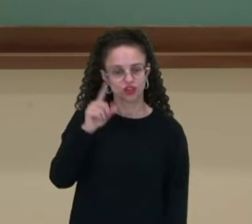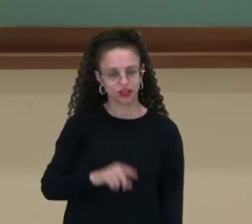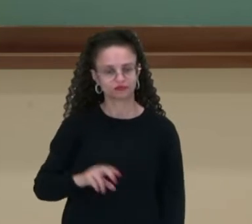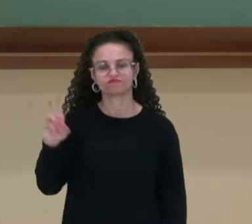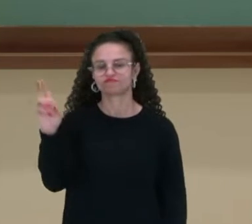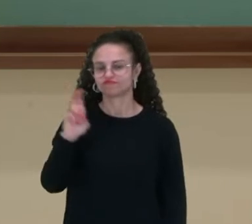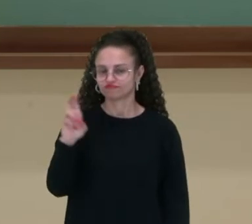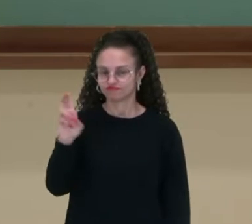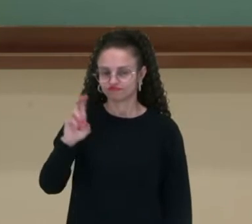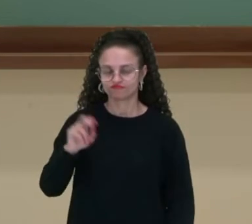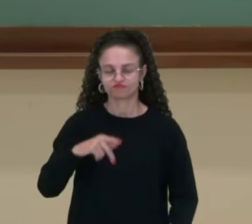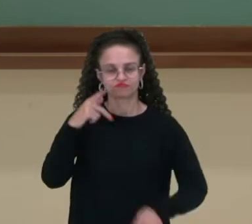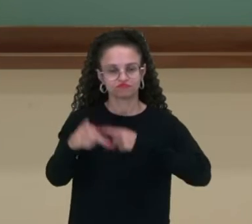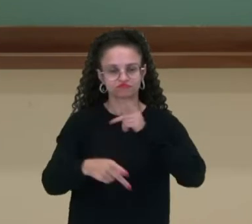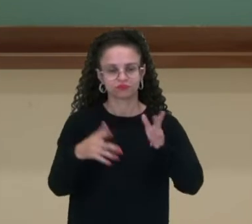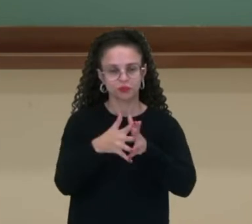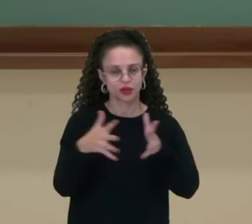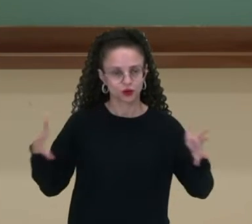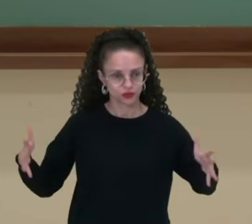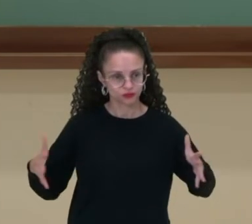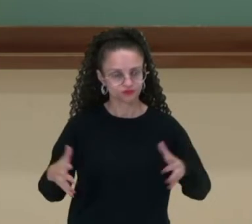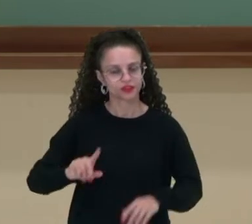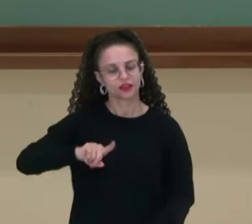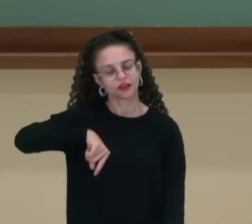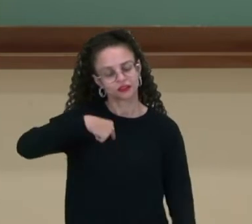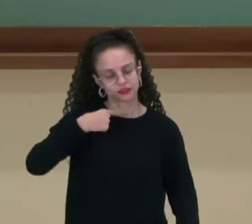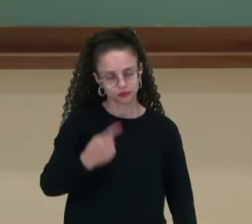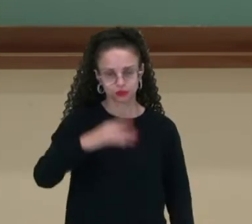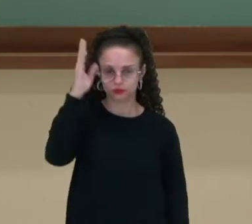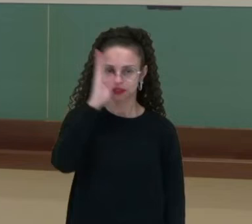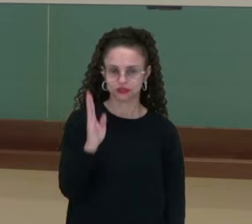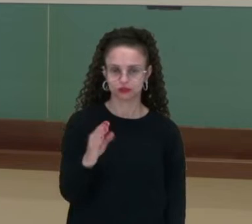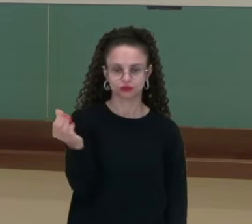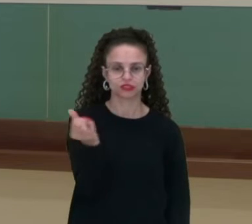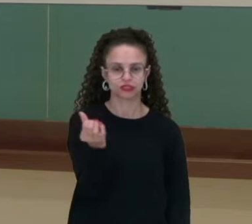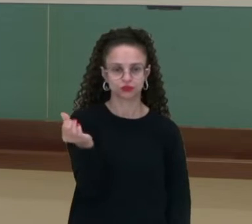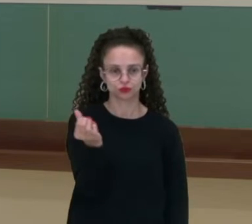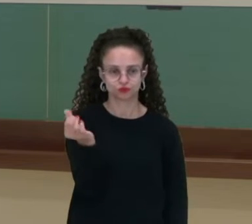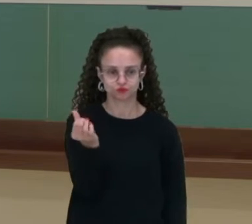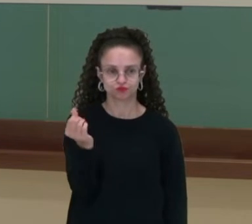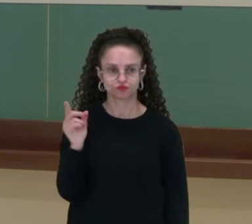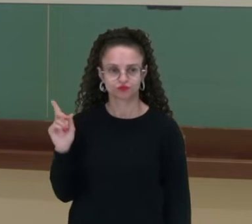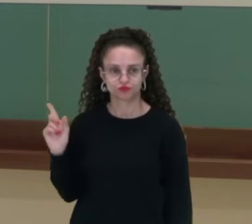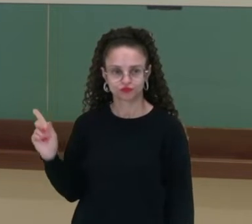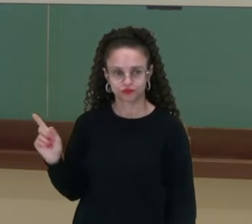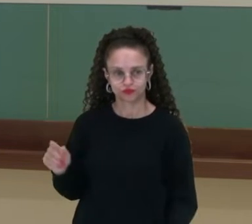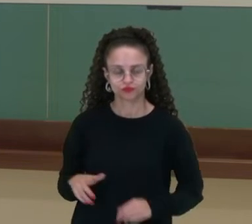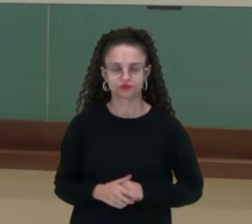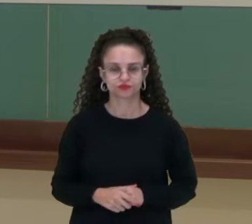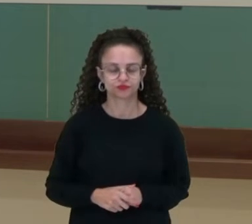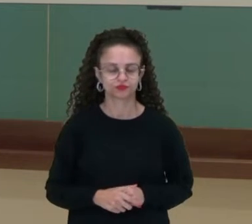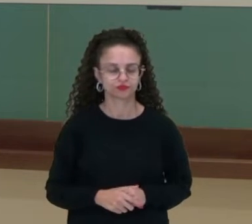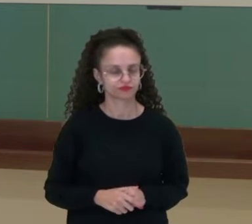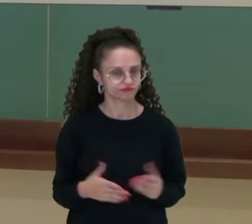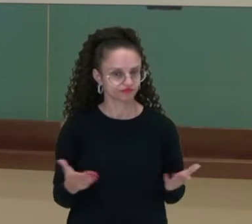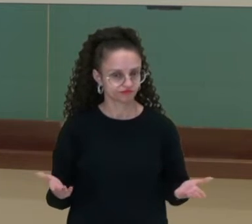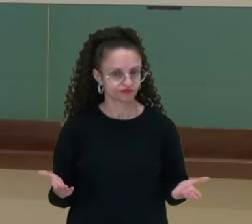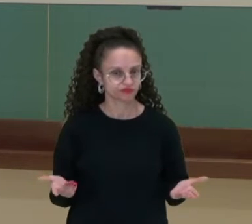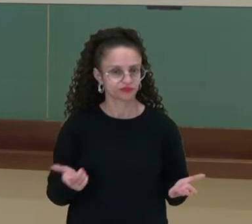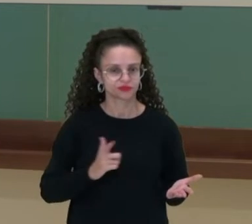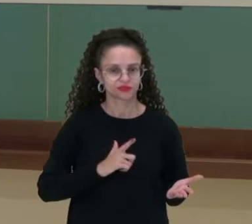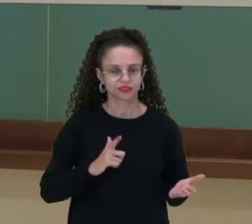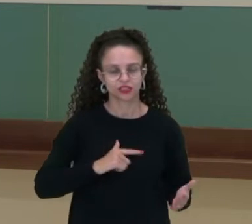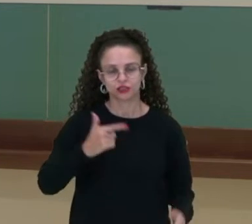maior população do planeta, tá bom? Aí sim vem o Brasil, aqui está a posição do nosso país, né? Que então tem seus